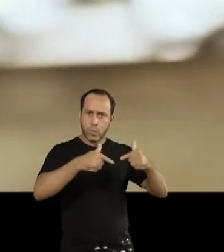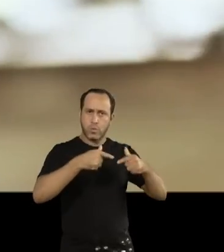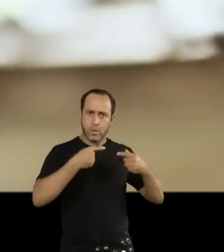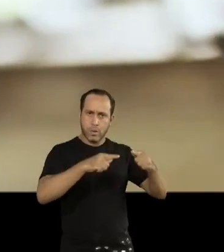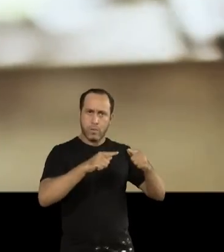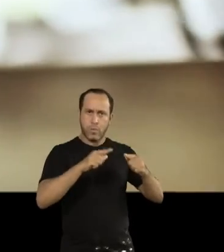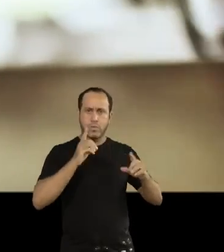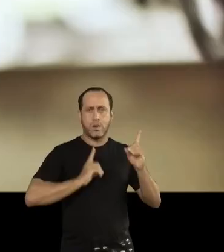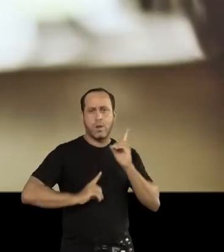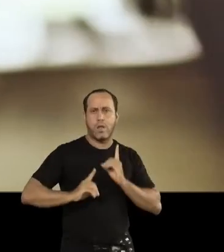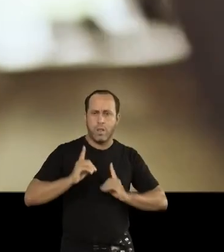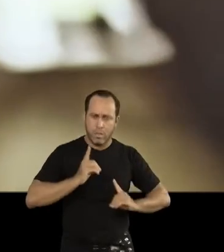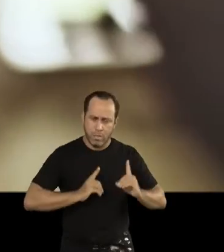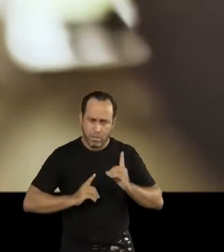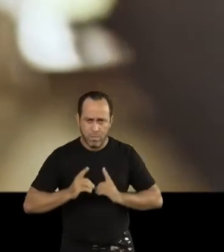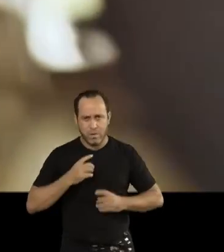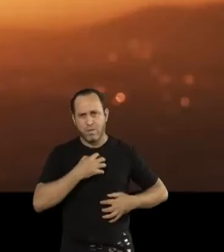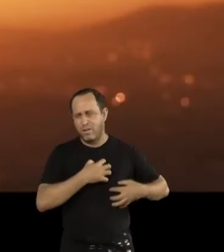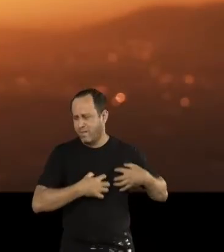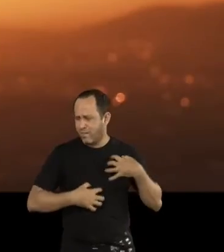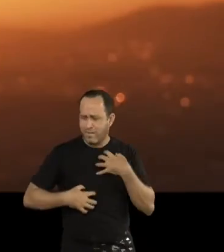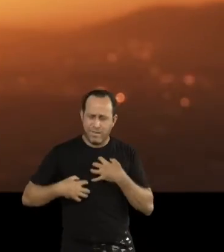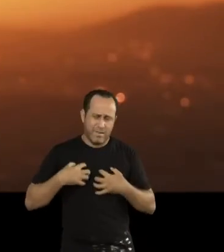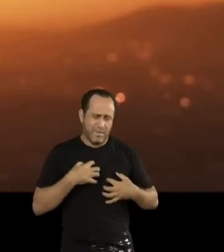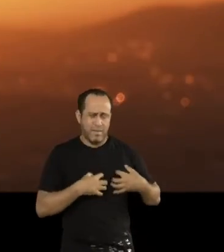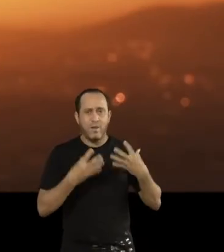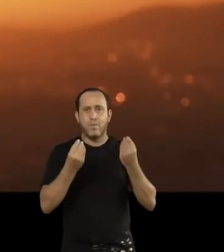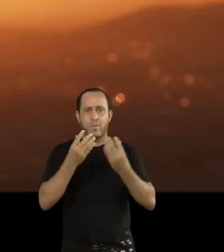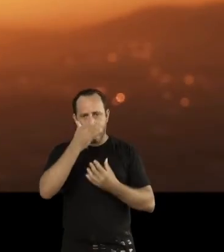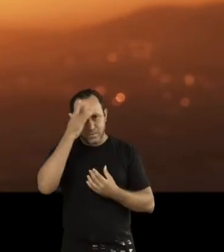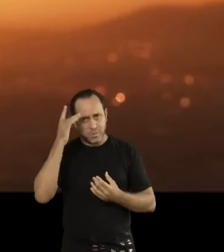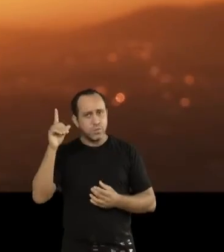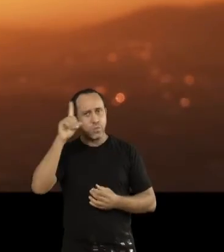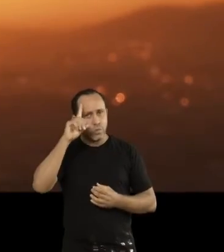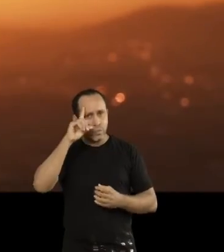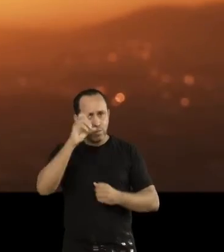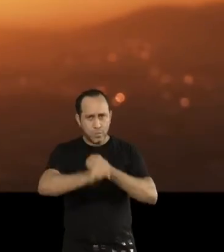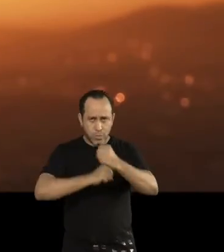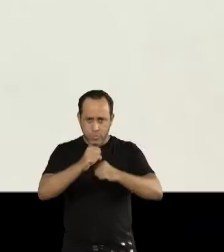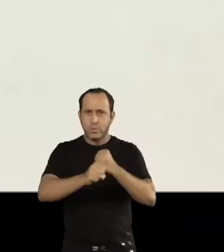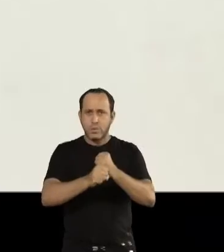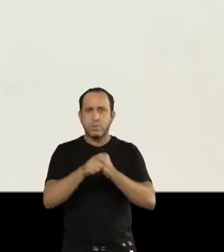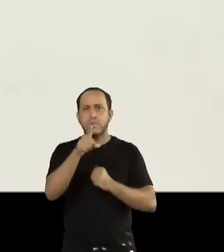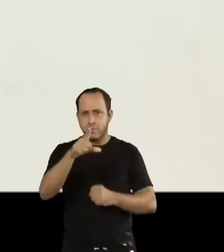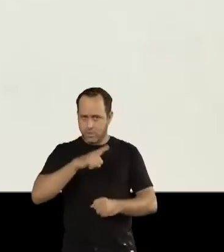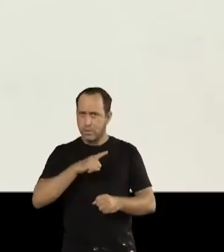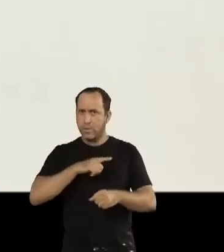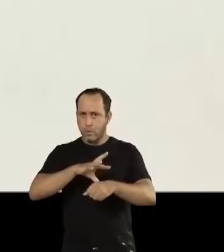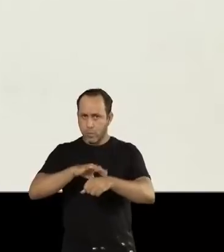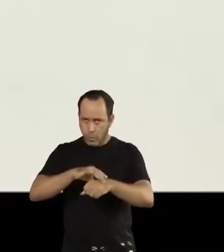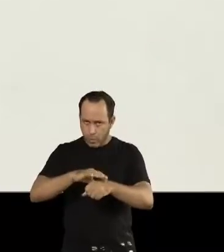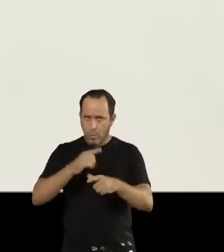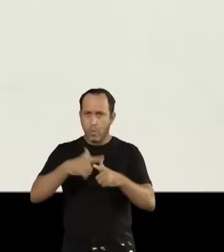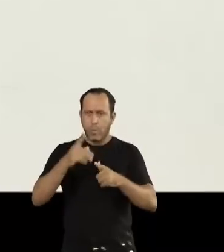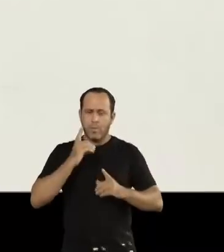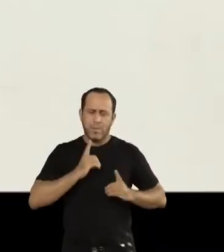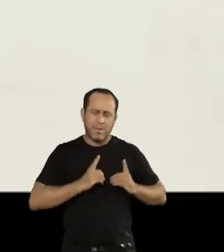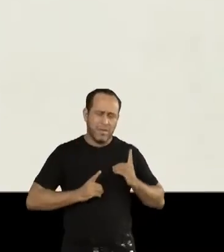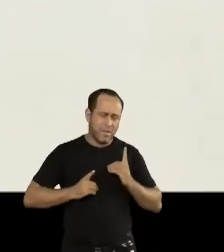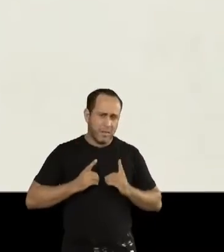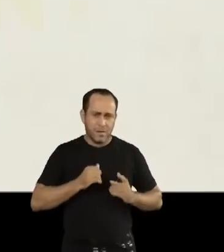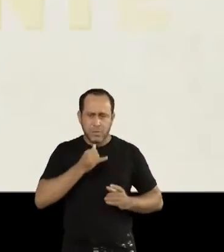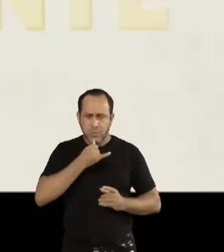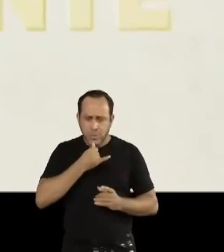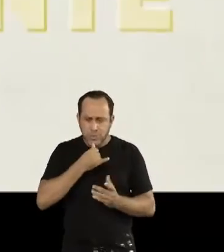combater e vencer a depressão, mal que aflige a milhares de brasileiros todos os anos. Se você tem algum sintoma de